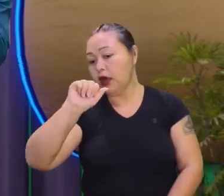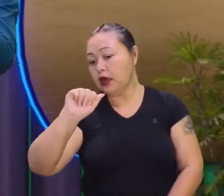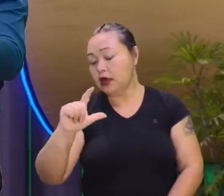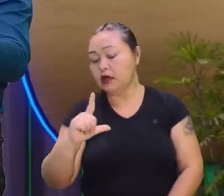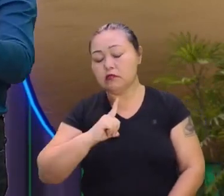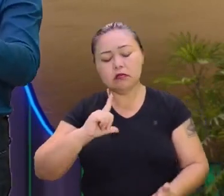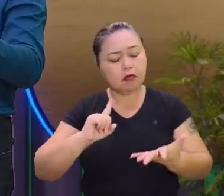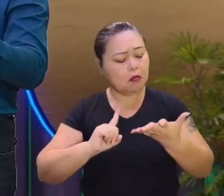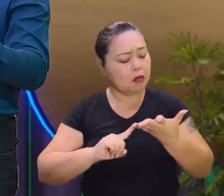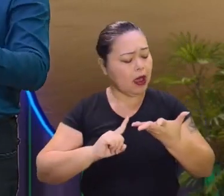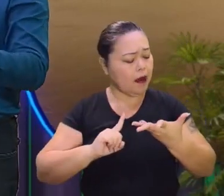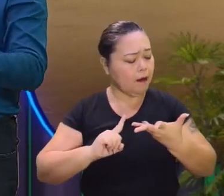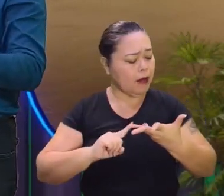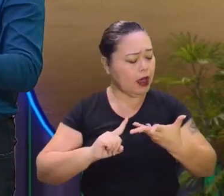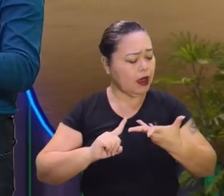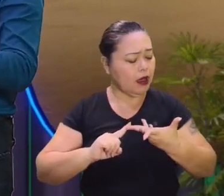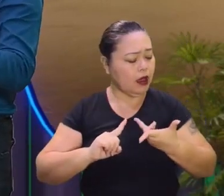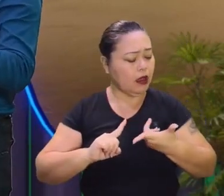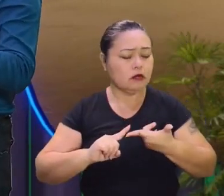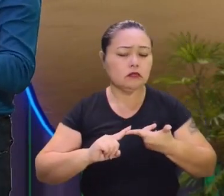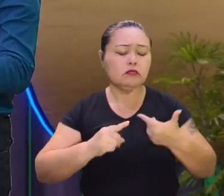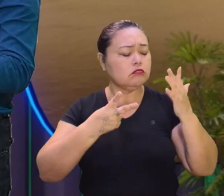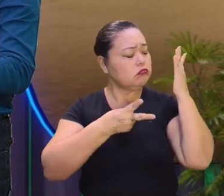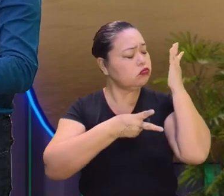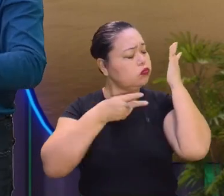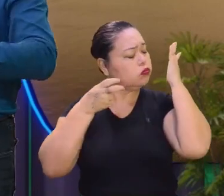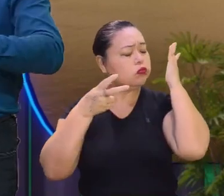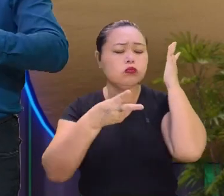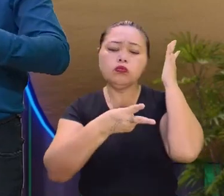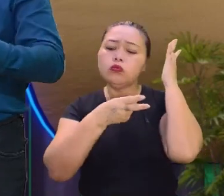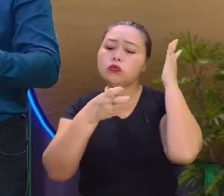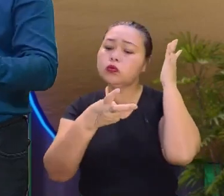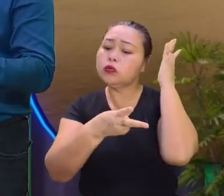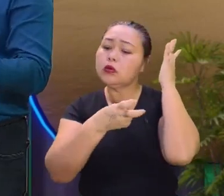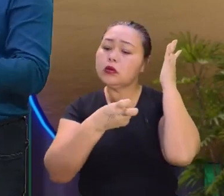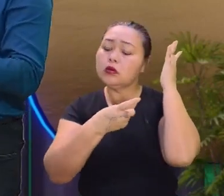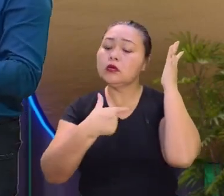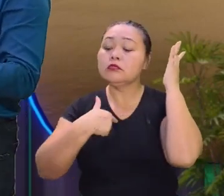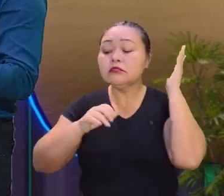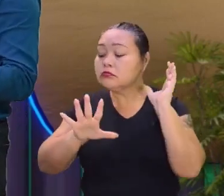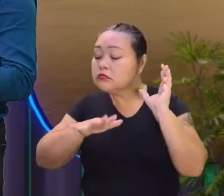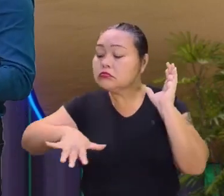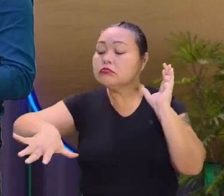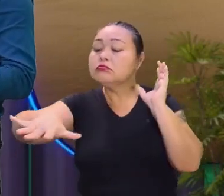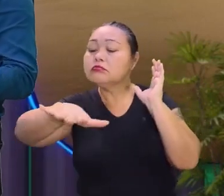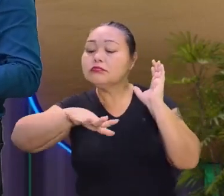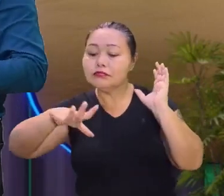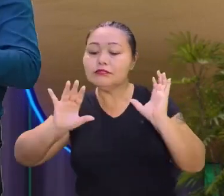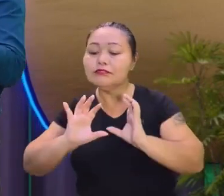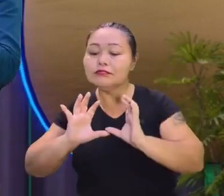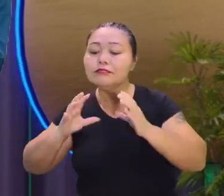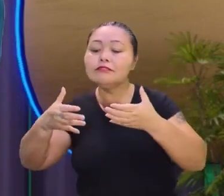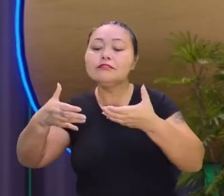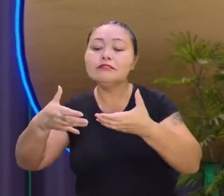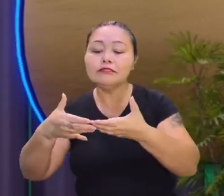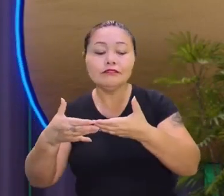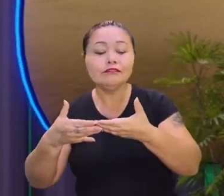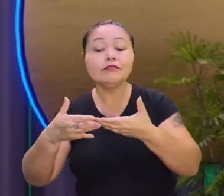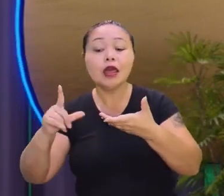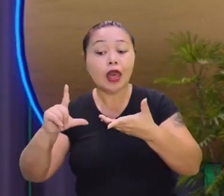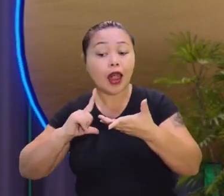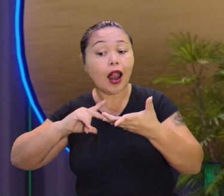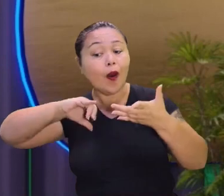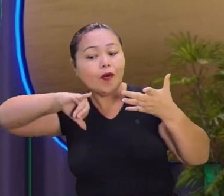várias fontes extrativistas que essas sociedades tradicionais vivem